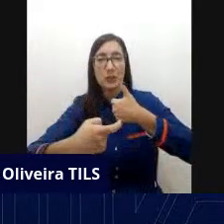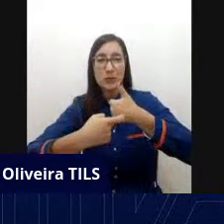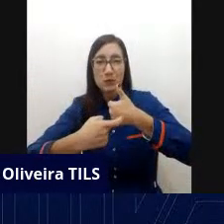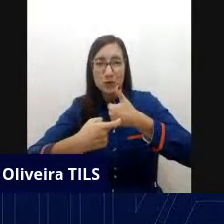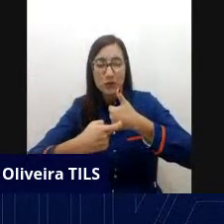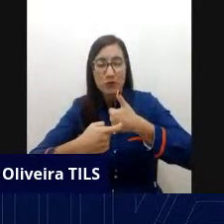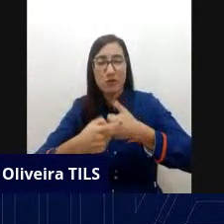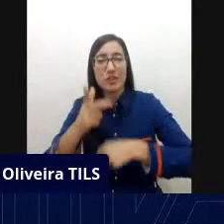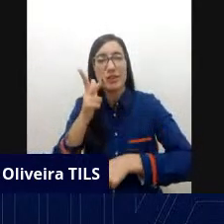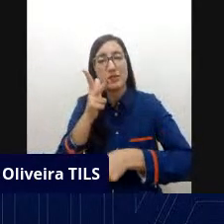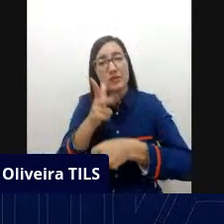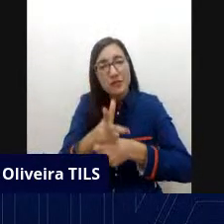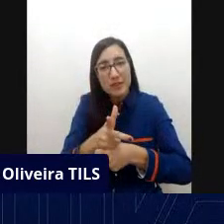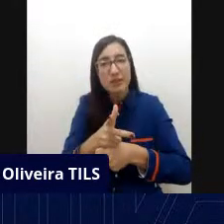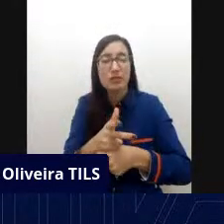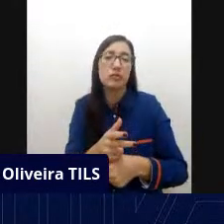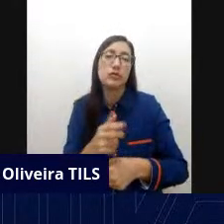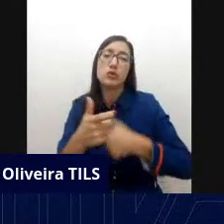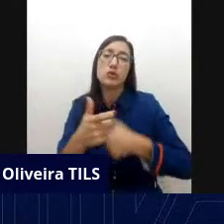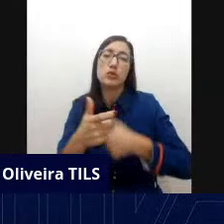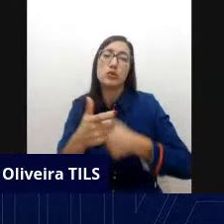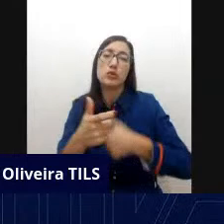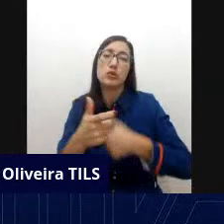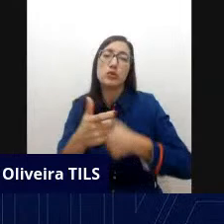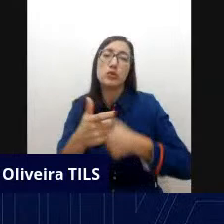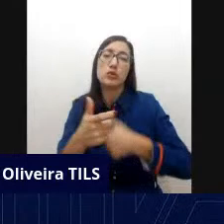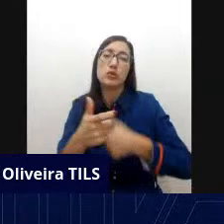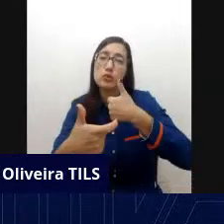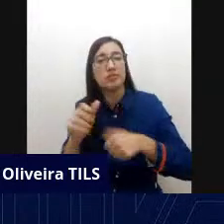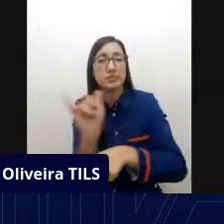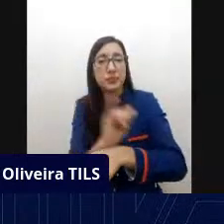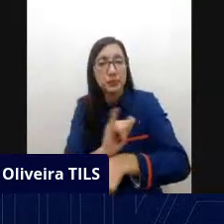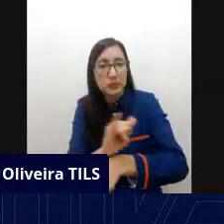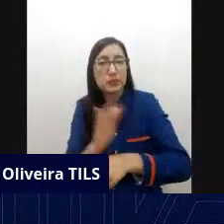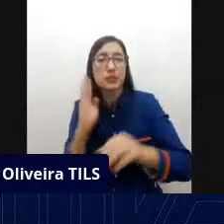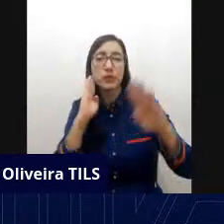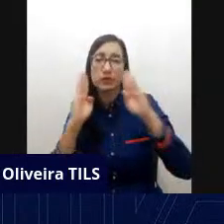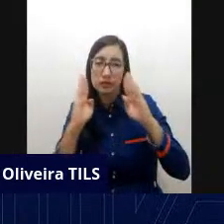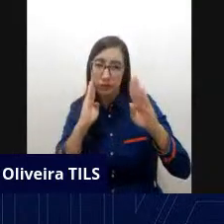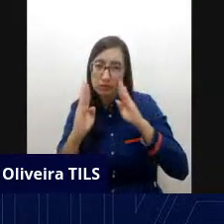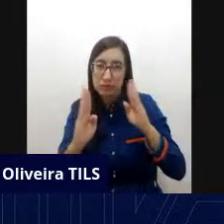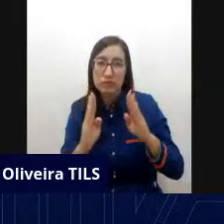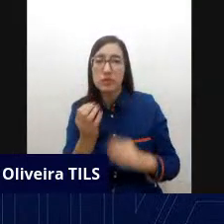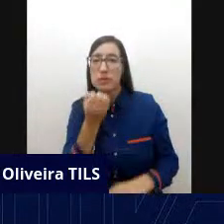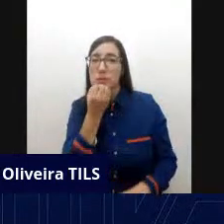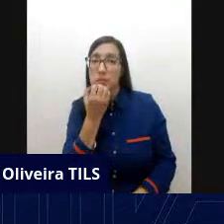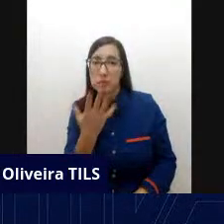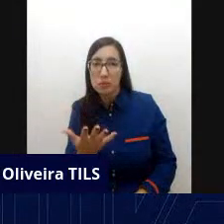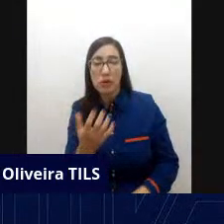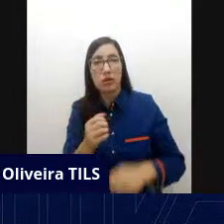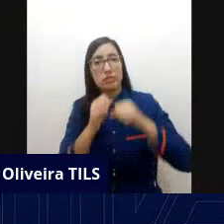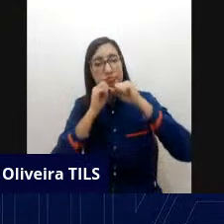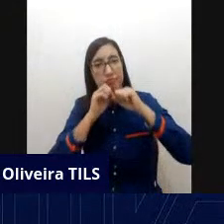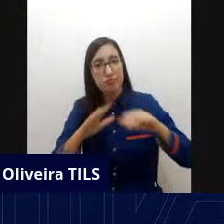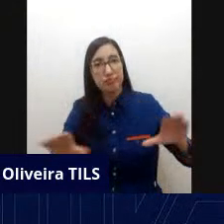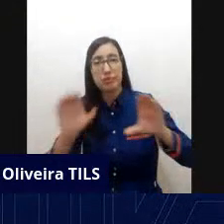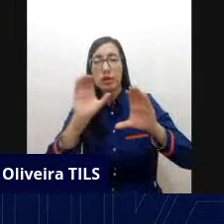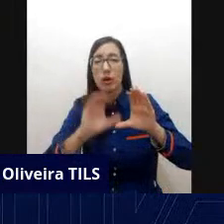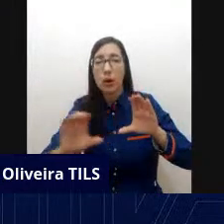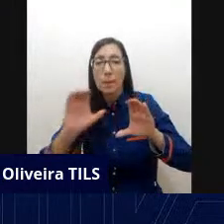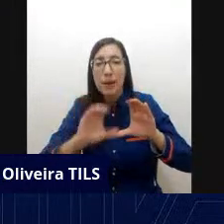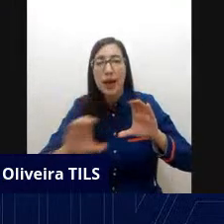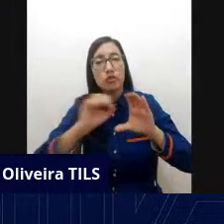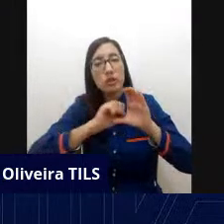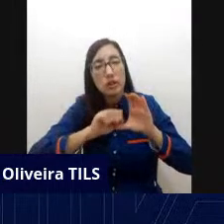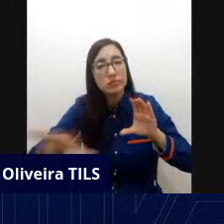forma de algoritmo de dar visibilidade e uma forma de ajudar curtindo e compartilhando esses materiais, compartilhando a live também. Então